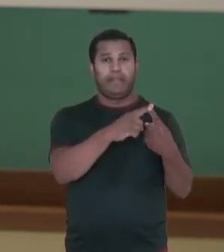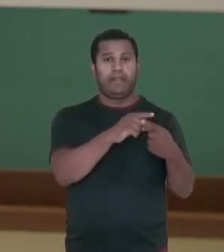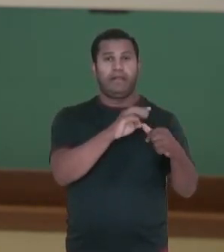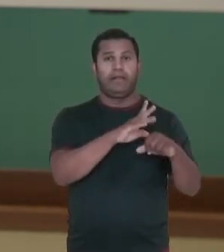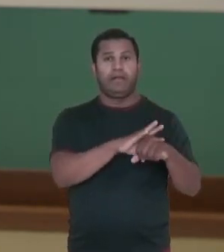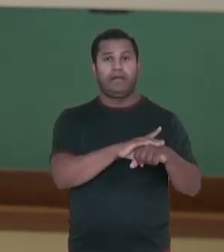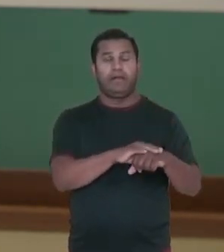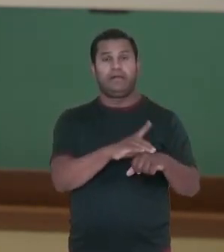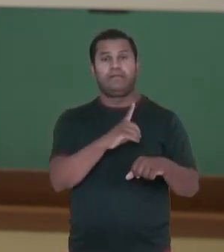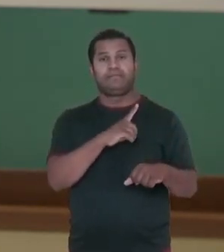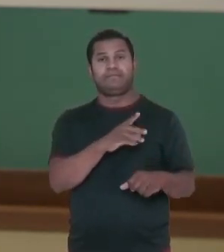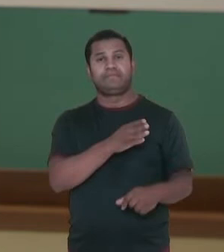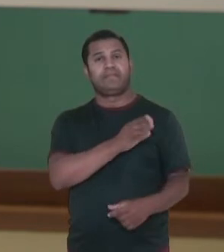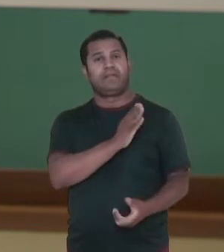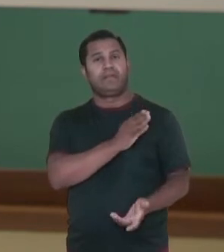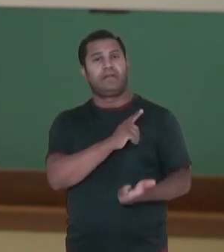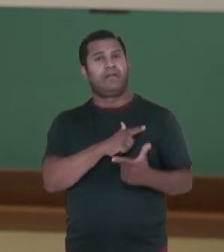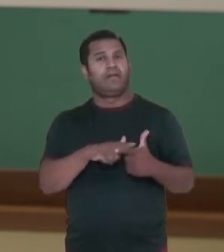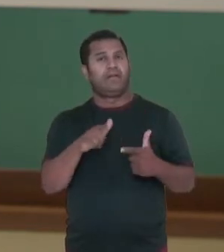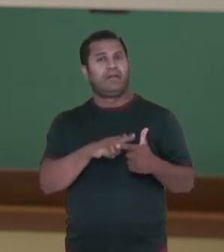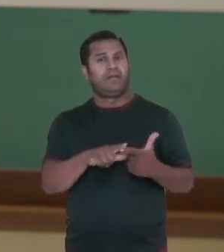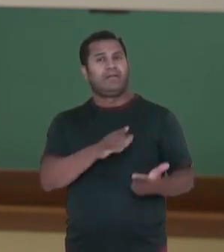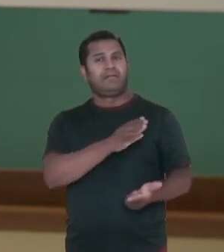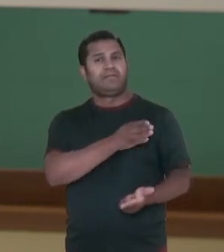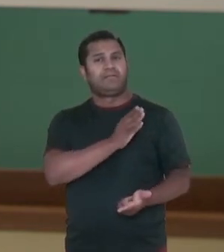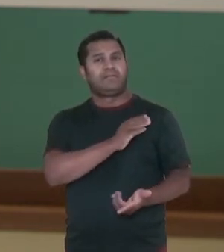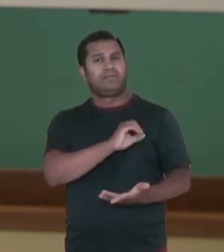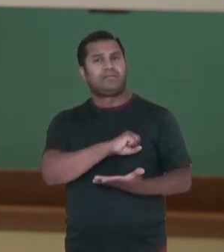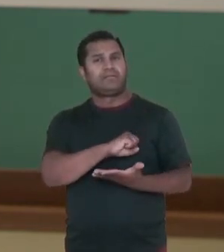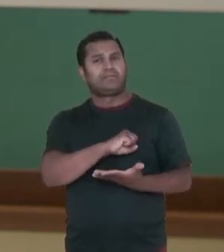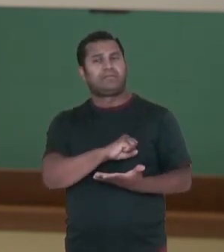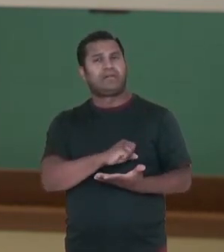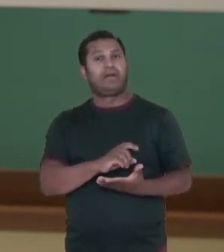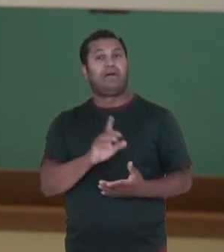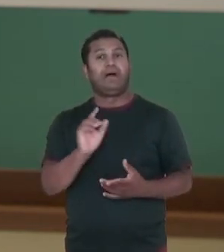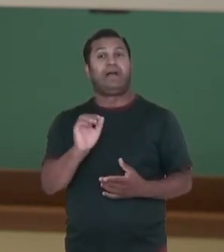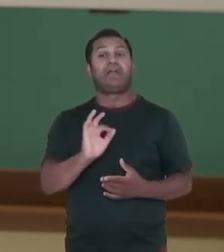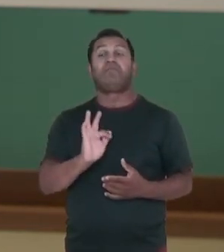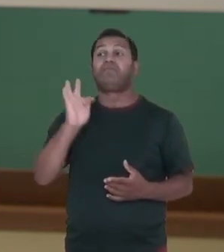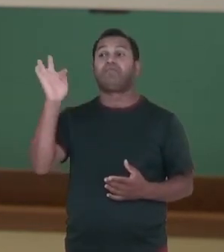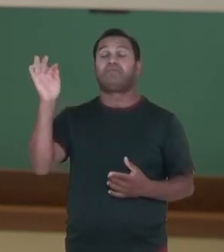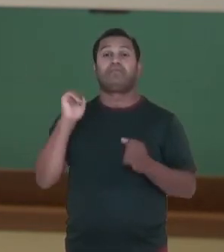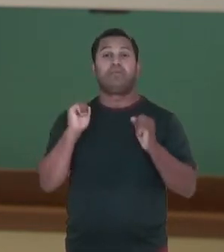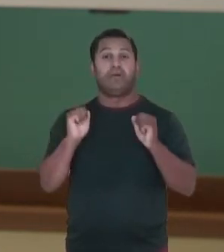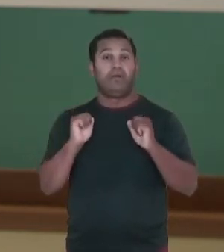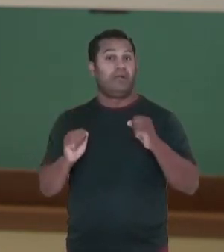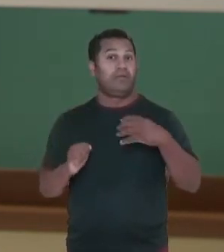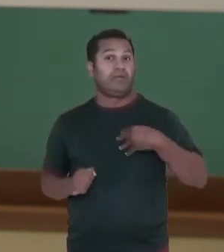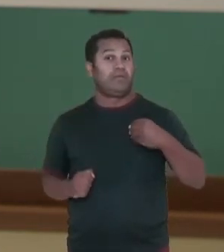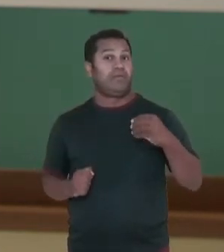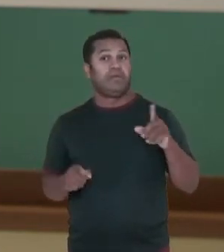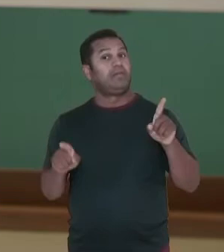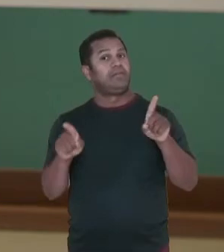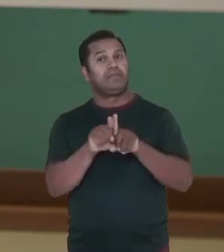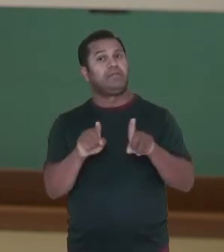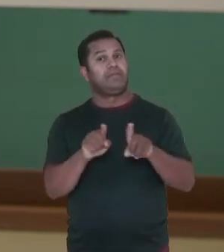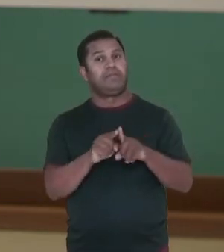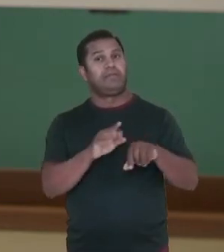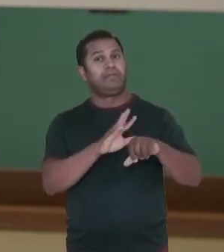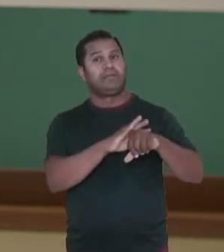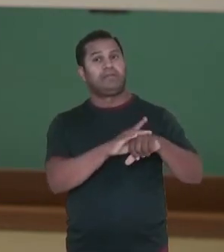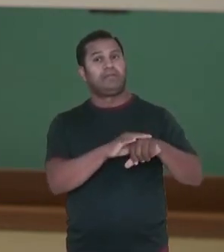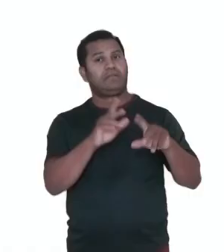para embasar, para conversar, né, para fazer esse aconselhamento genético, né? O que que ele tem também? É um